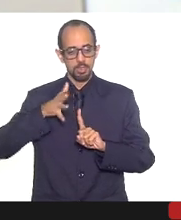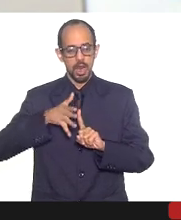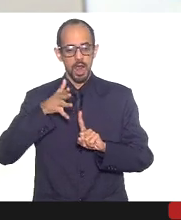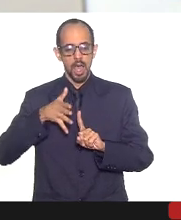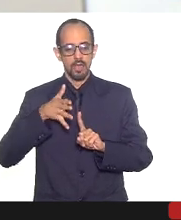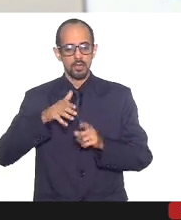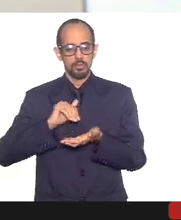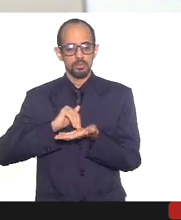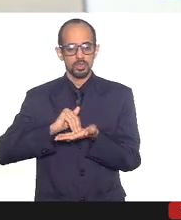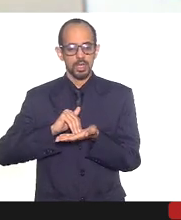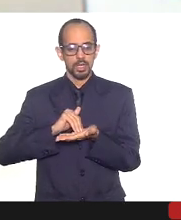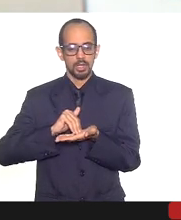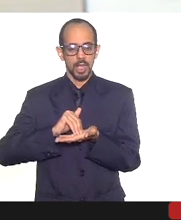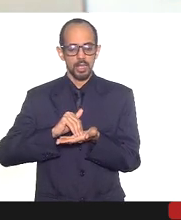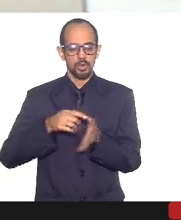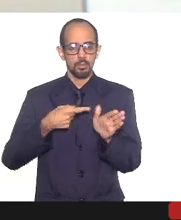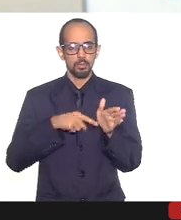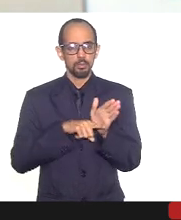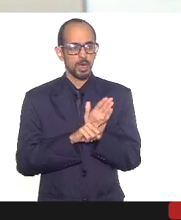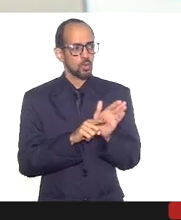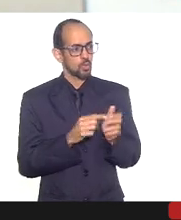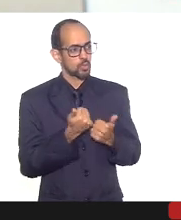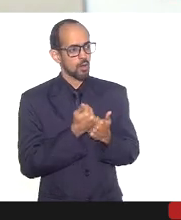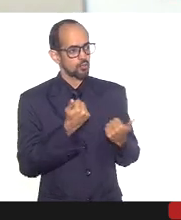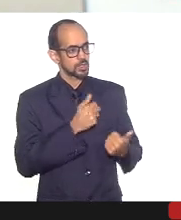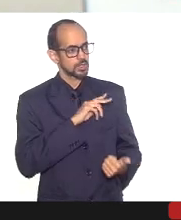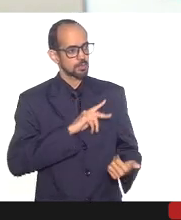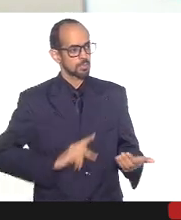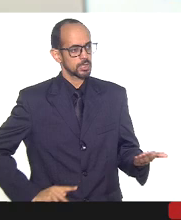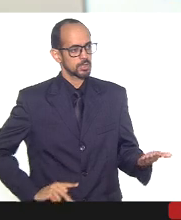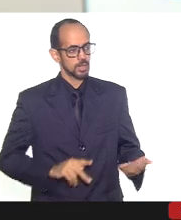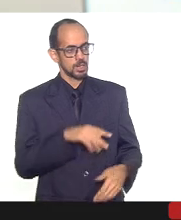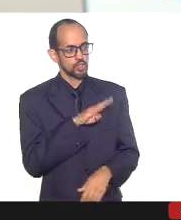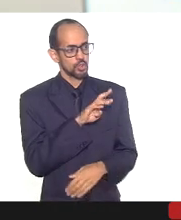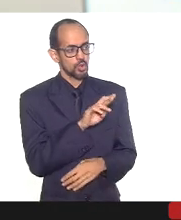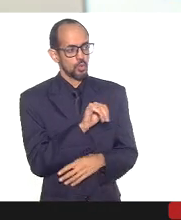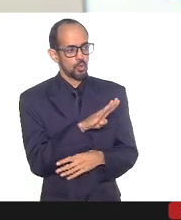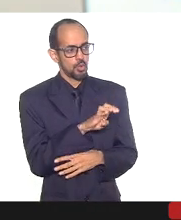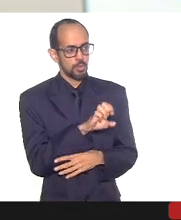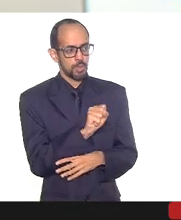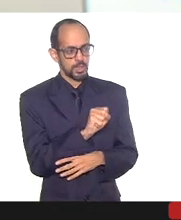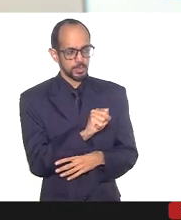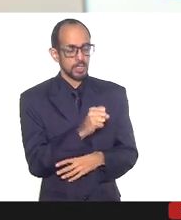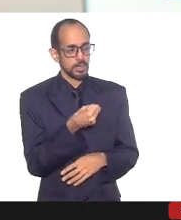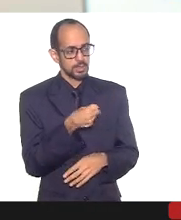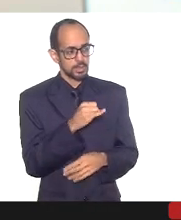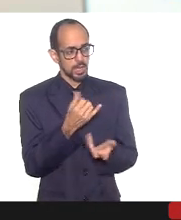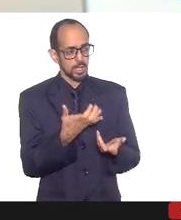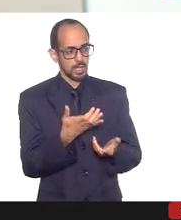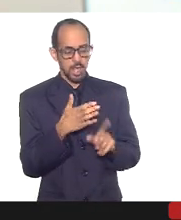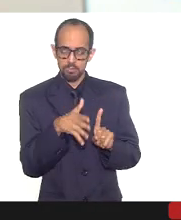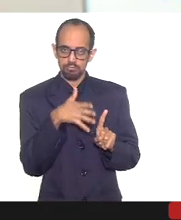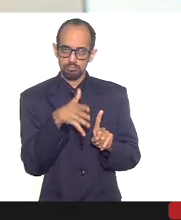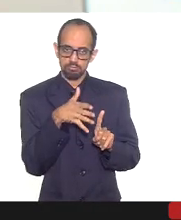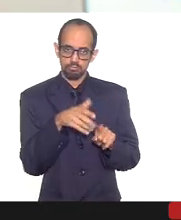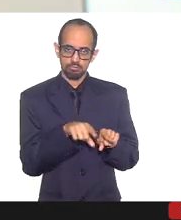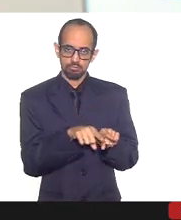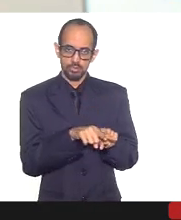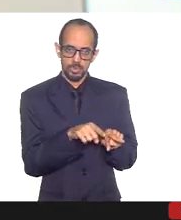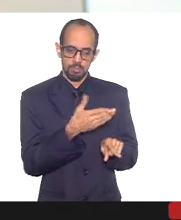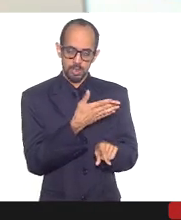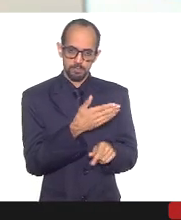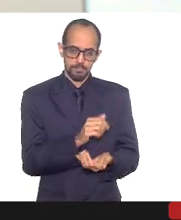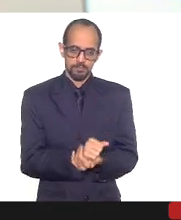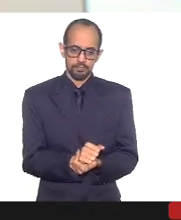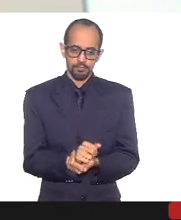Conte Bittencourt, eu pergunto aqui ao vice-presidente dessa comissão, Rubens Bontempo, se ele quer fazer uma saudação agora. Com a palavra, deputado